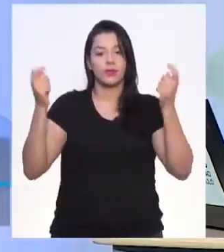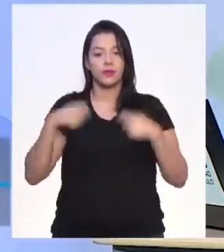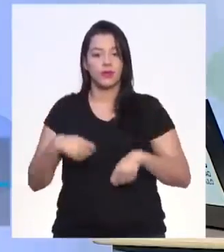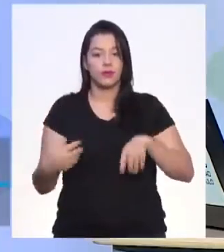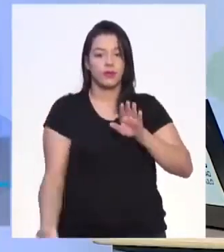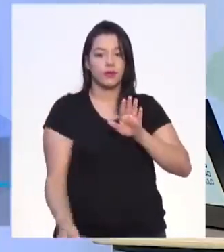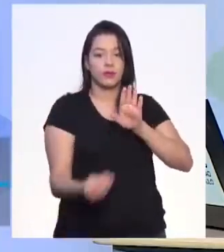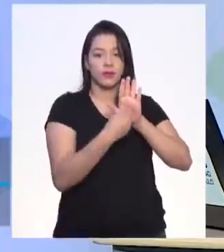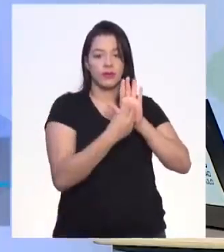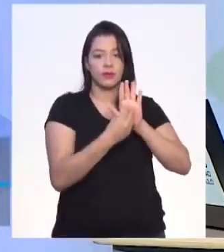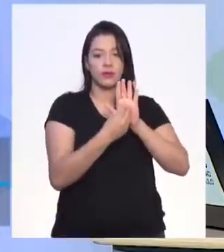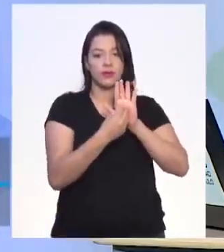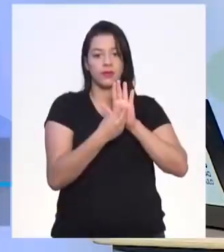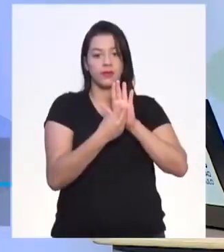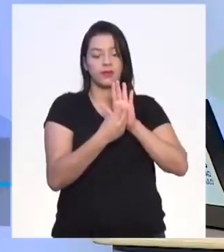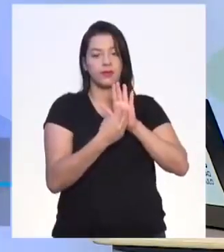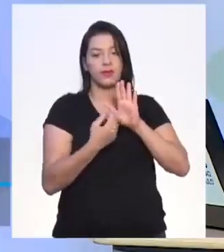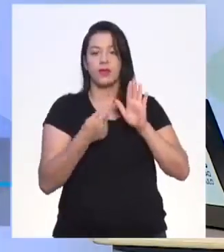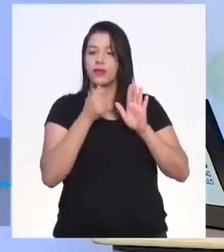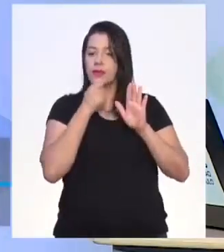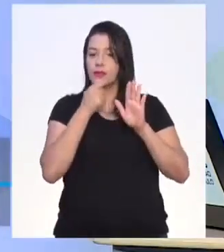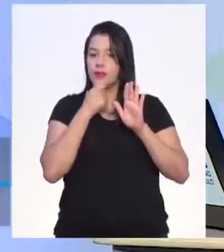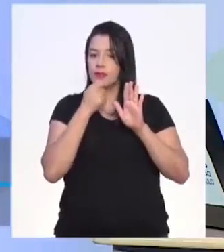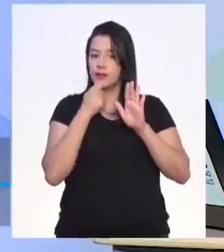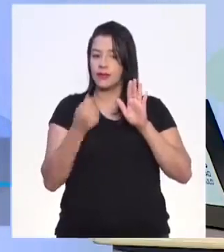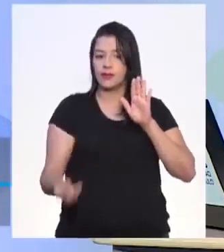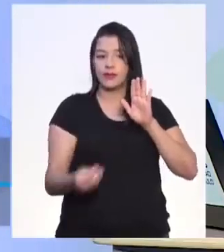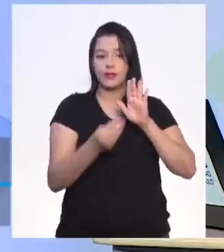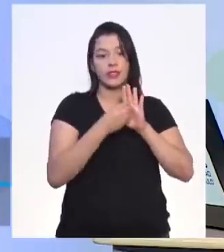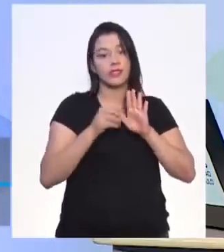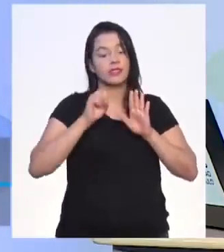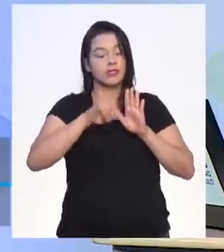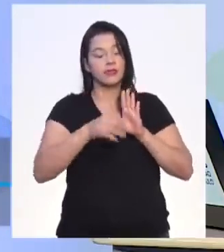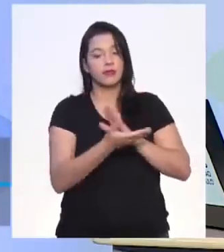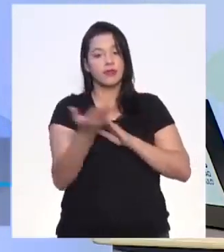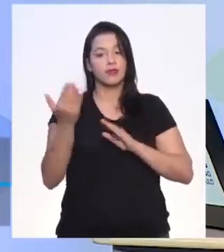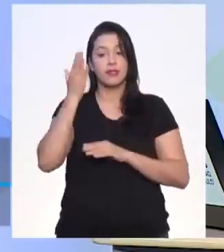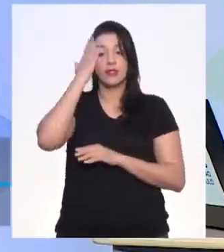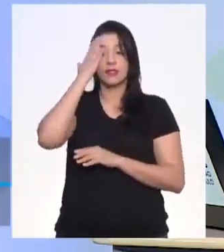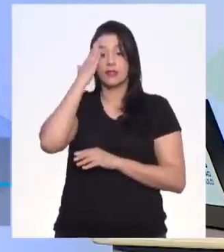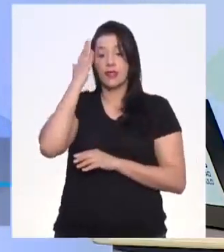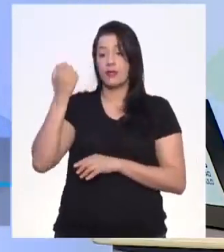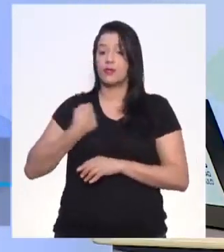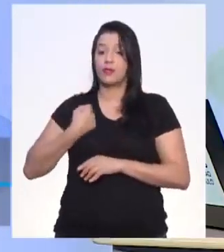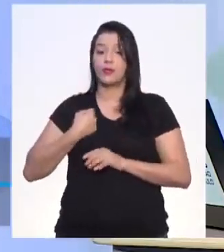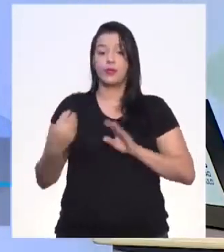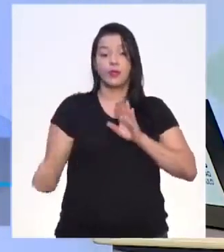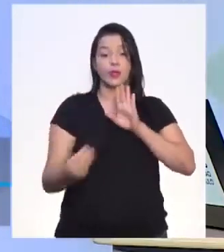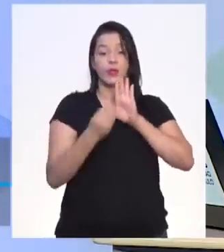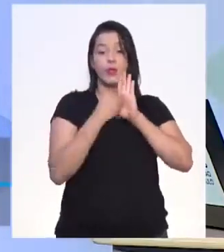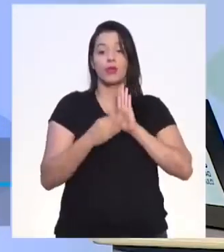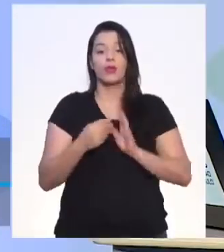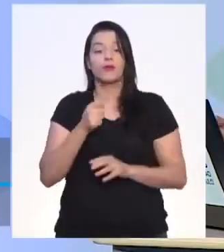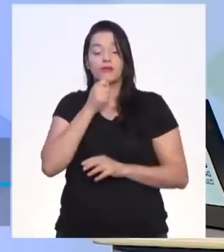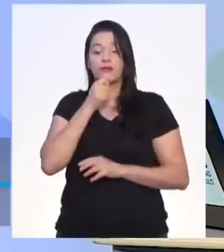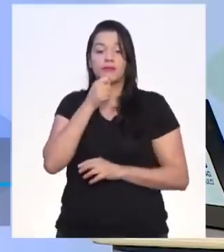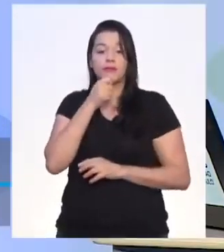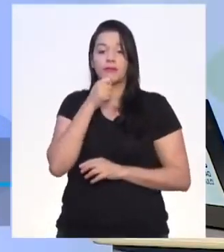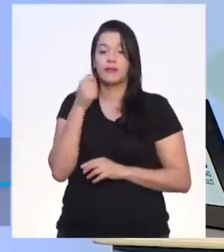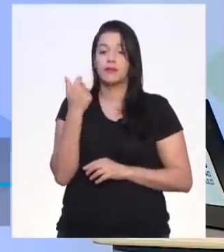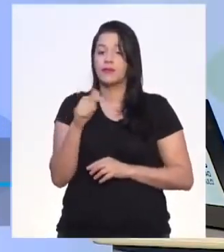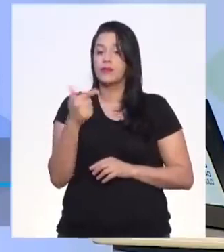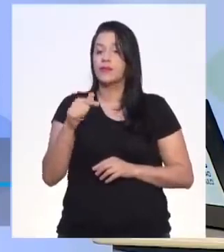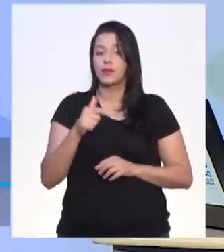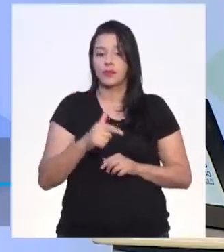tabela, que eu não coloquei? E se você souber esse número, você me diga por que eu não coloquei esse número aí, essa tabuada